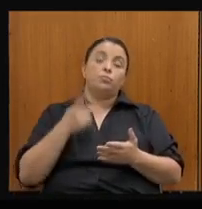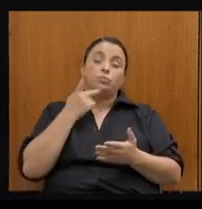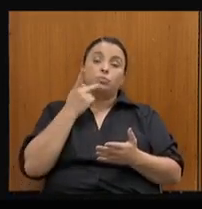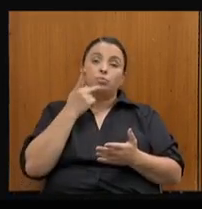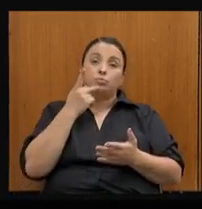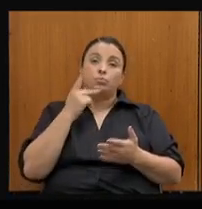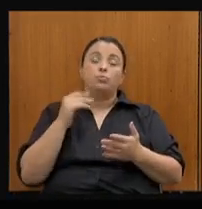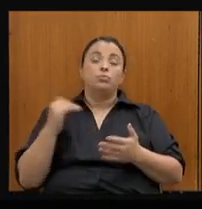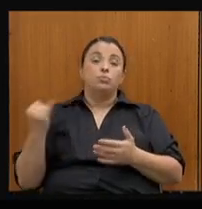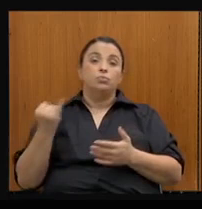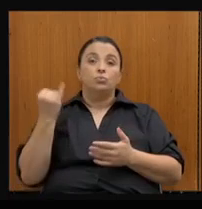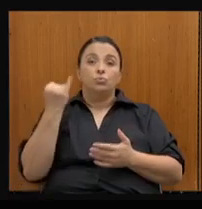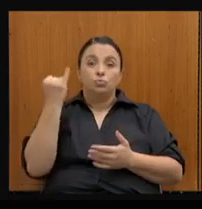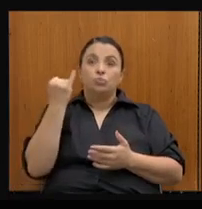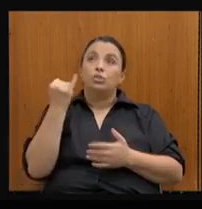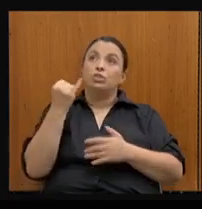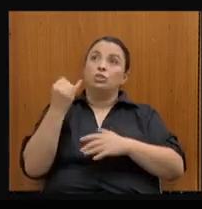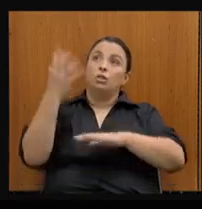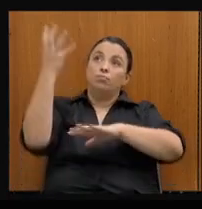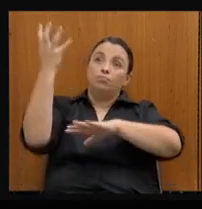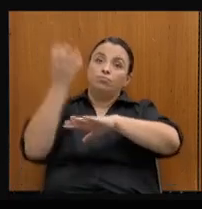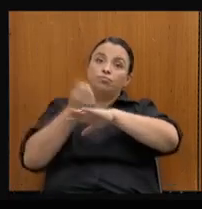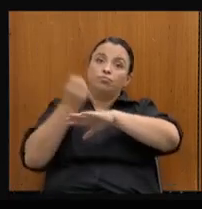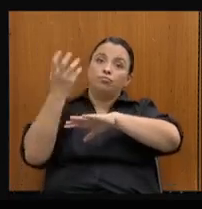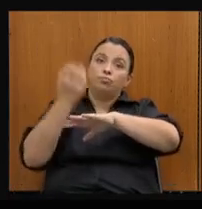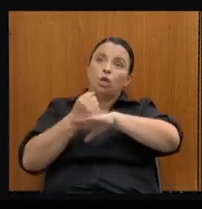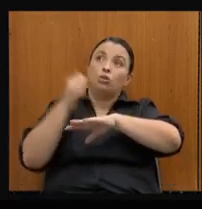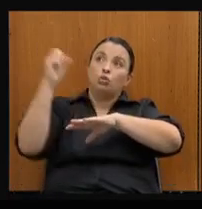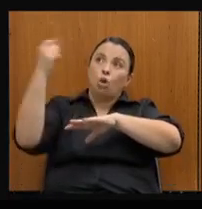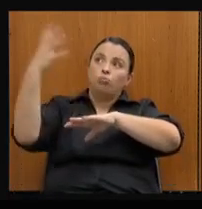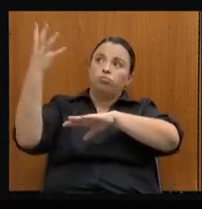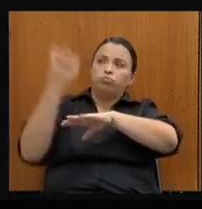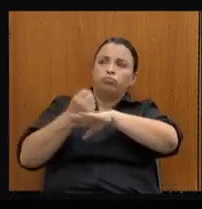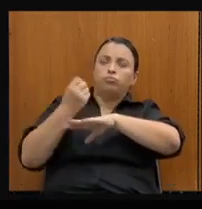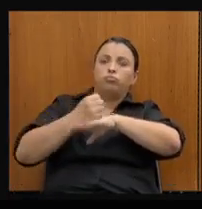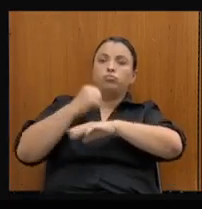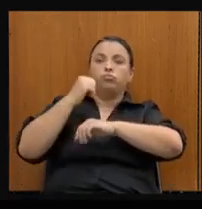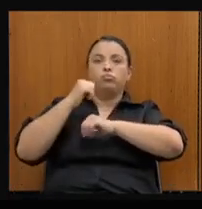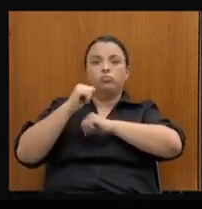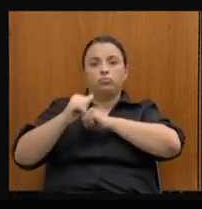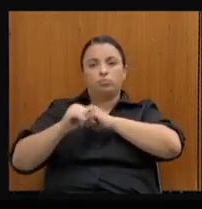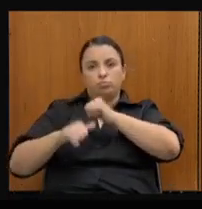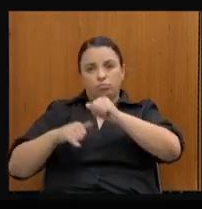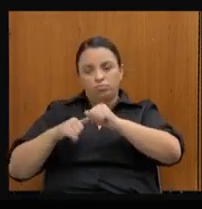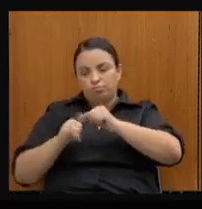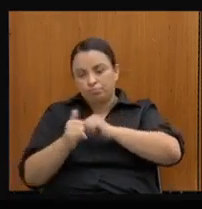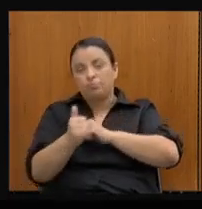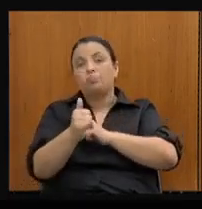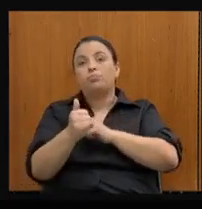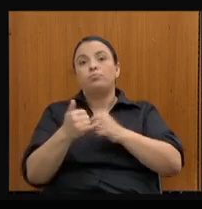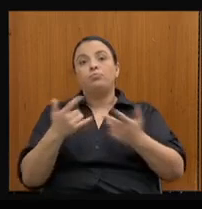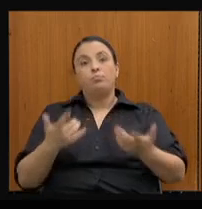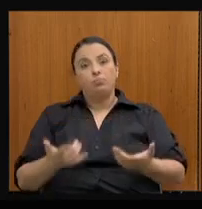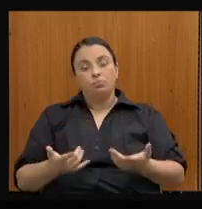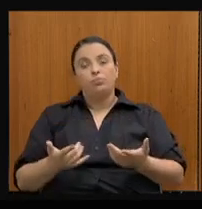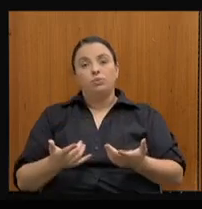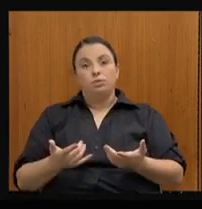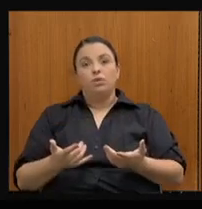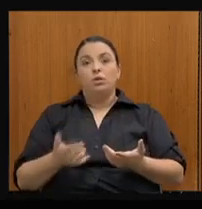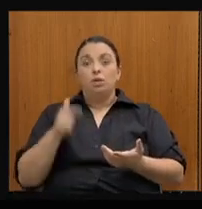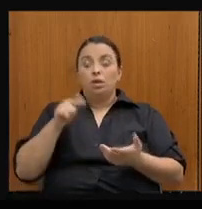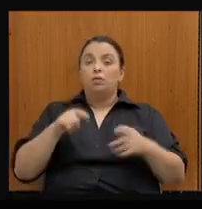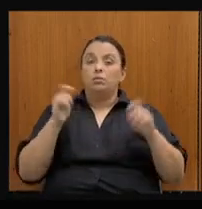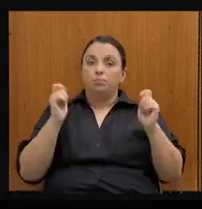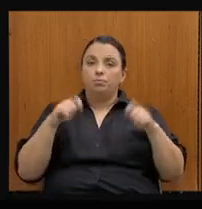da fonte solar fotovoltaica no contexto atual e não compensa futuro leitor de toda essa